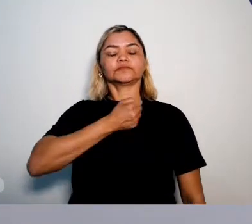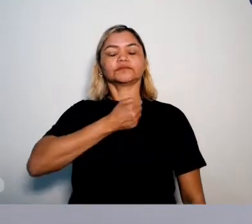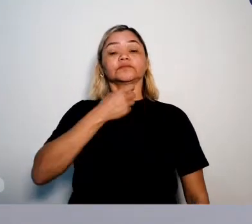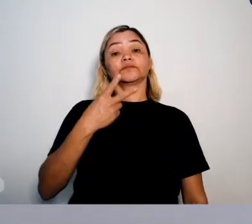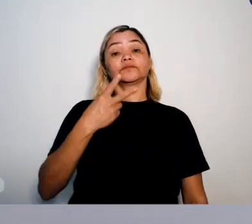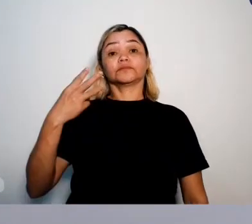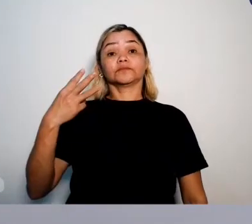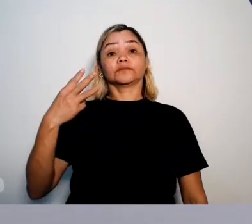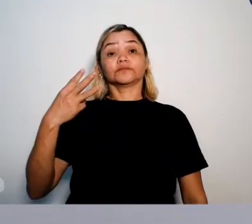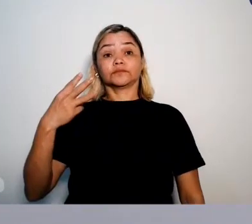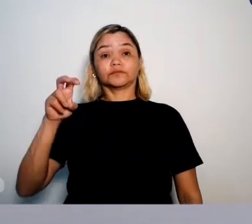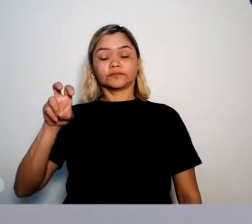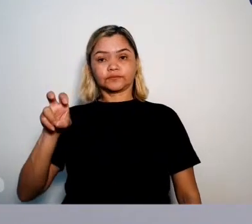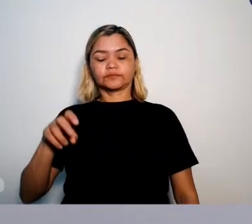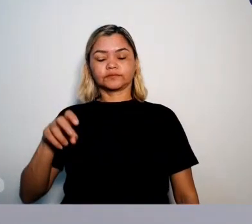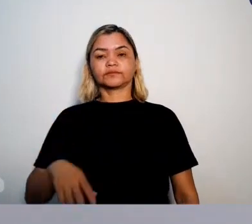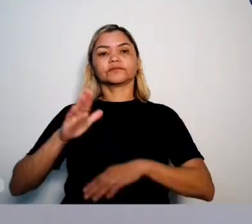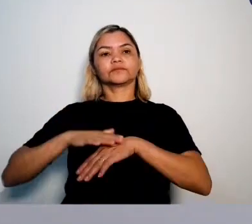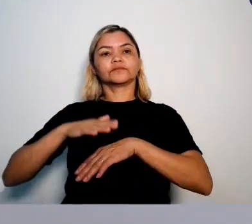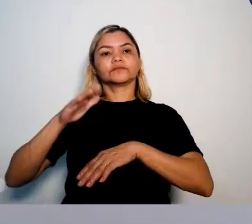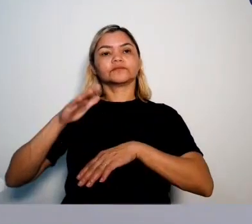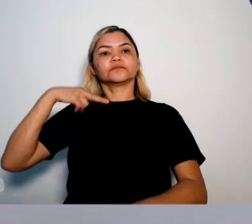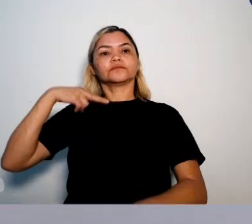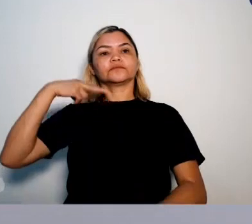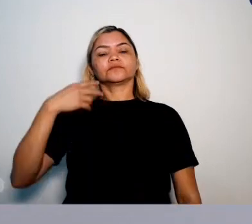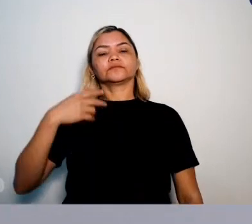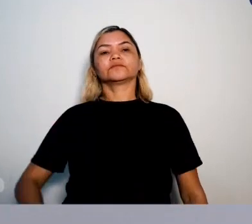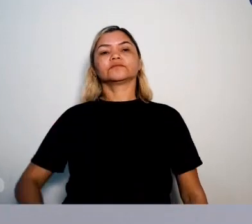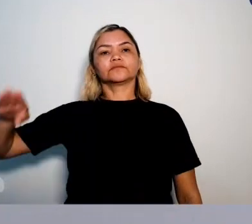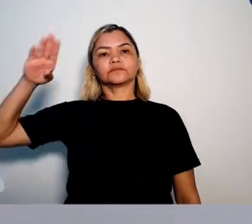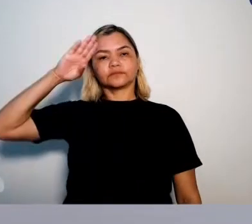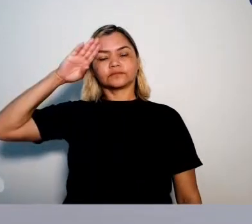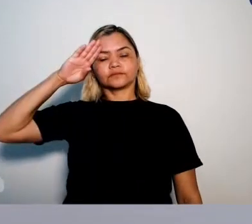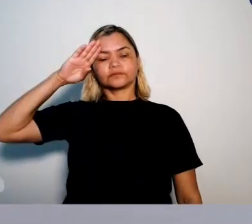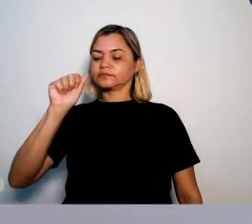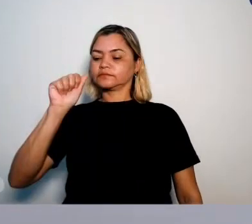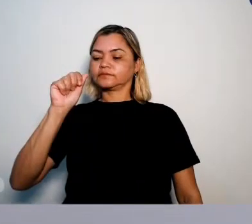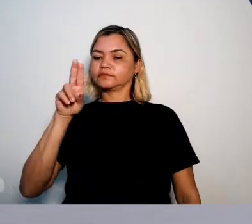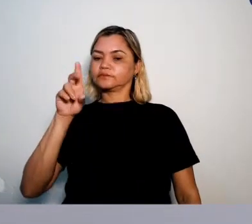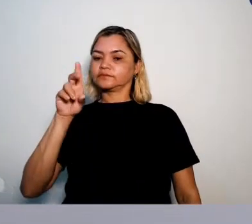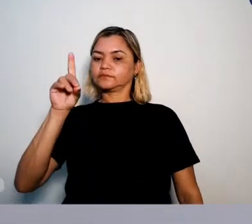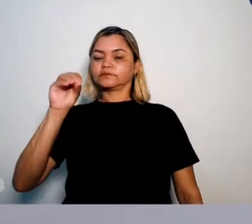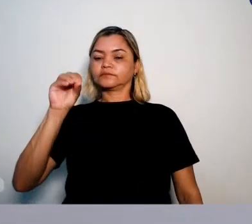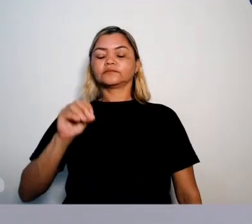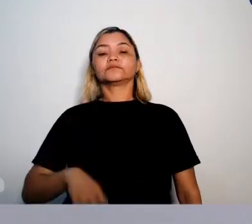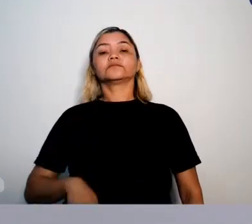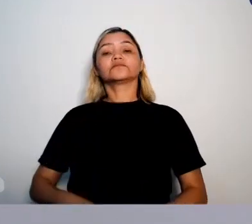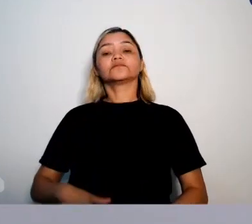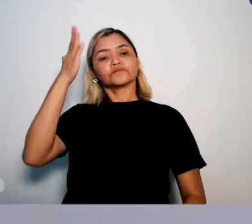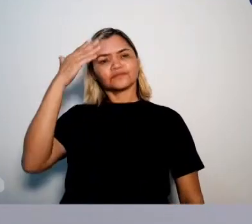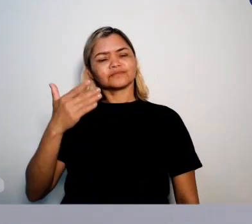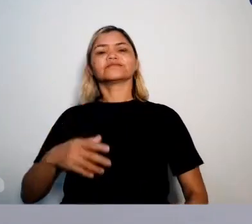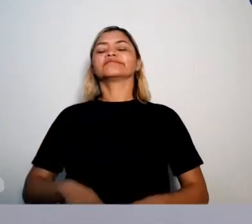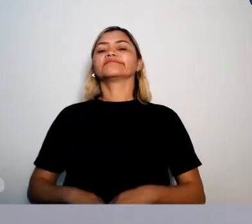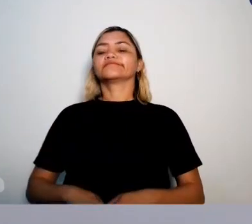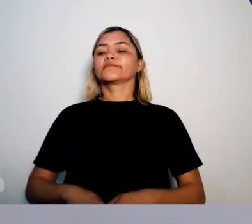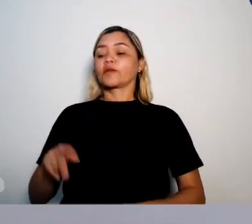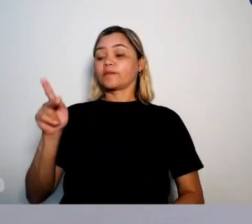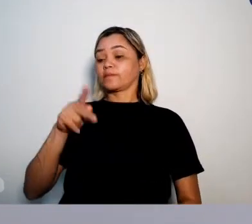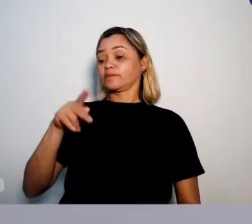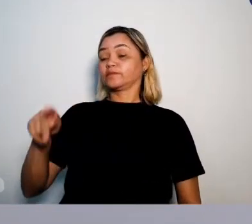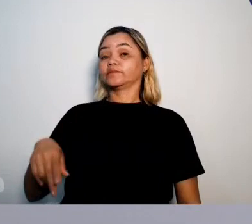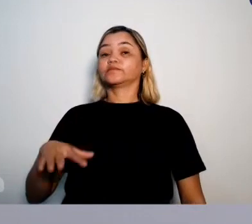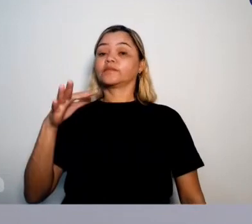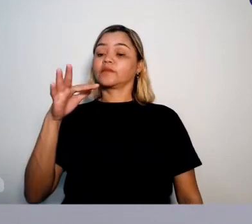235, de autoria do vereador Sargento Laudo, moção de congratulações para o professor Fábio